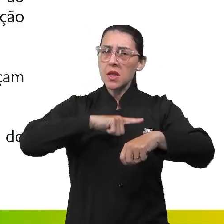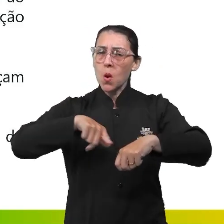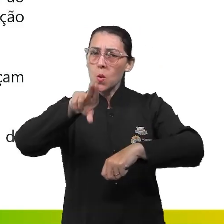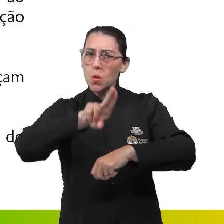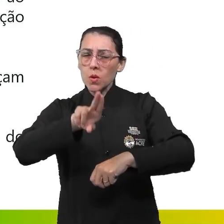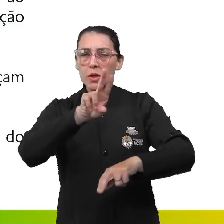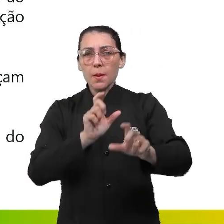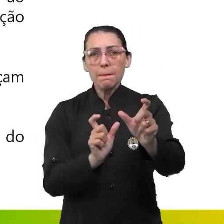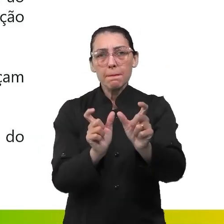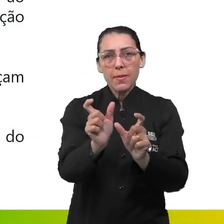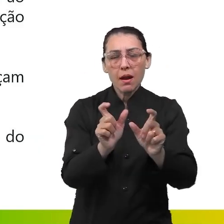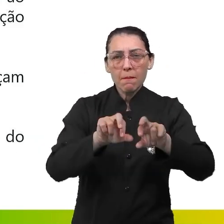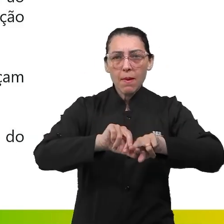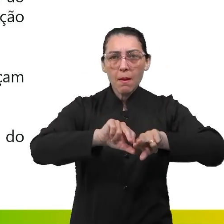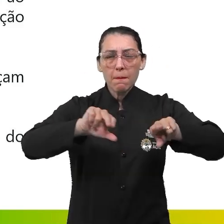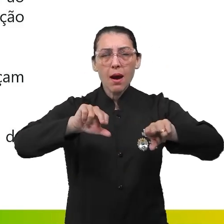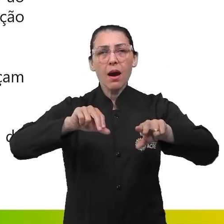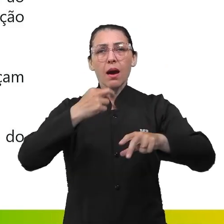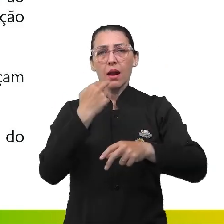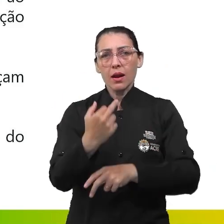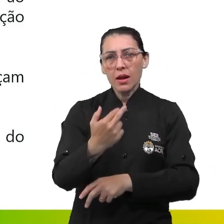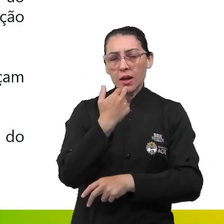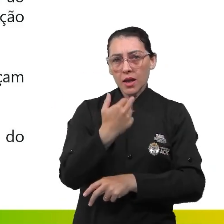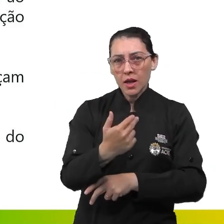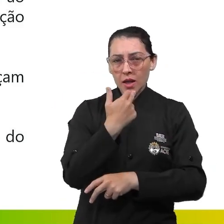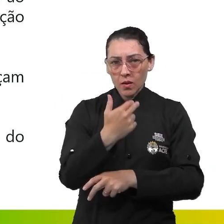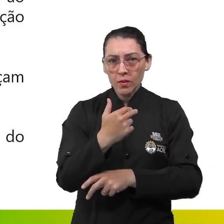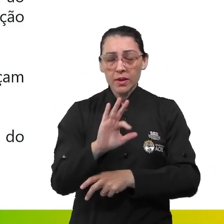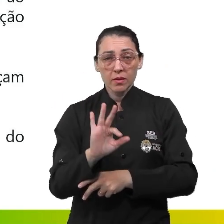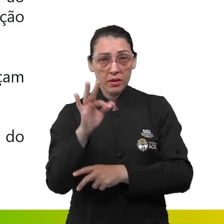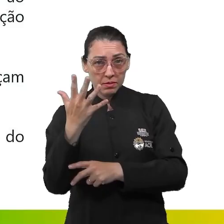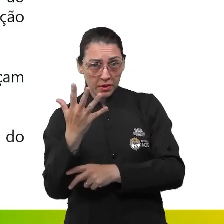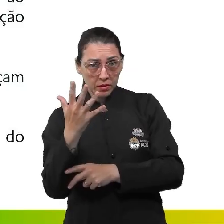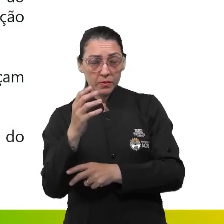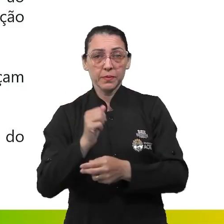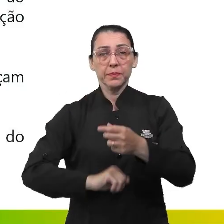de palavras de vários idiomas nesse processo.